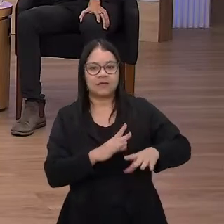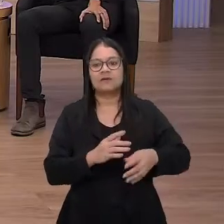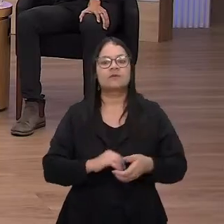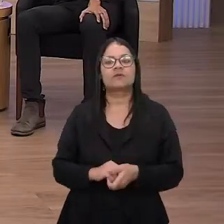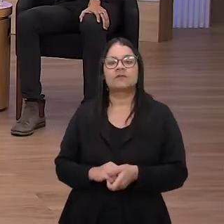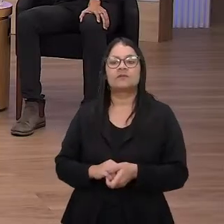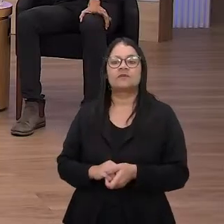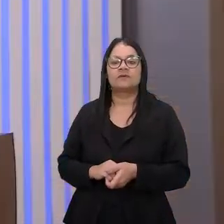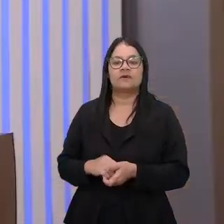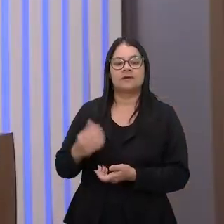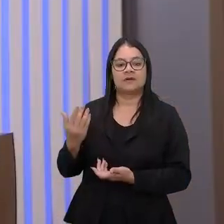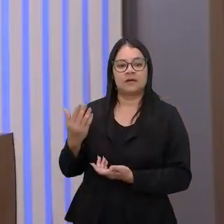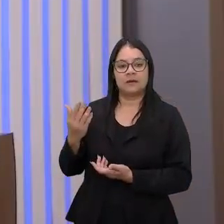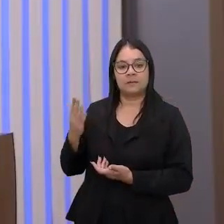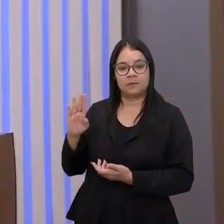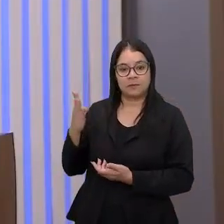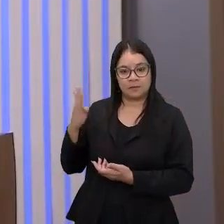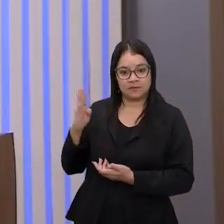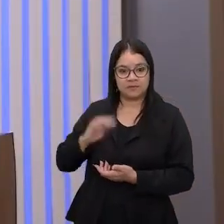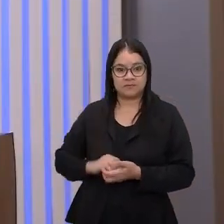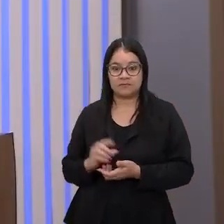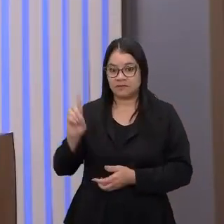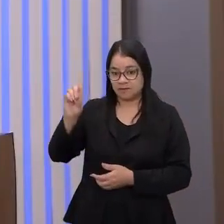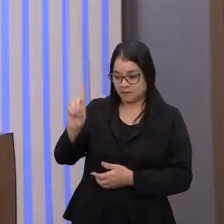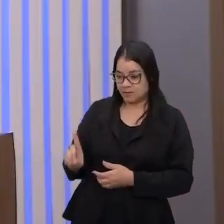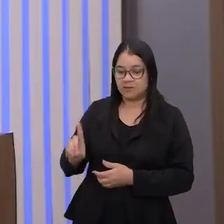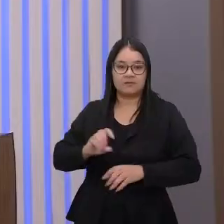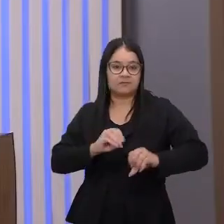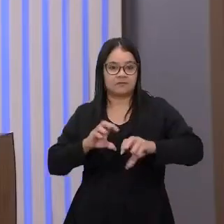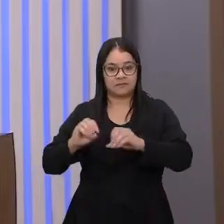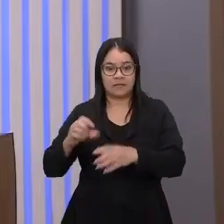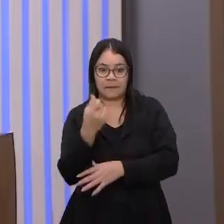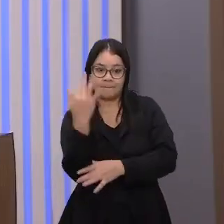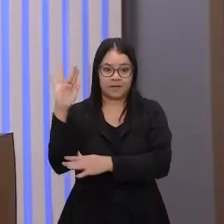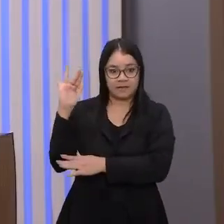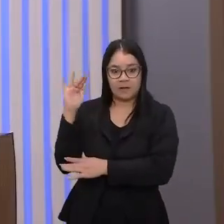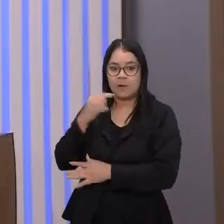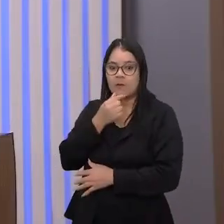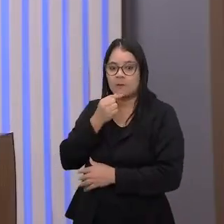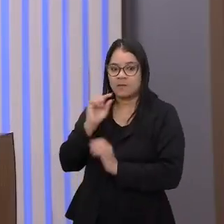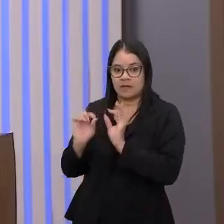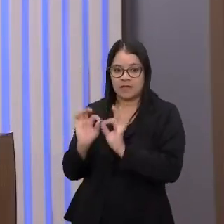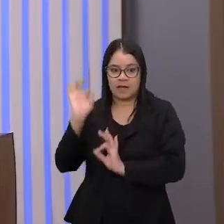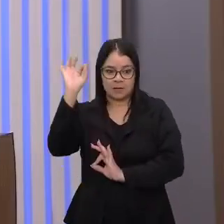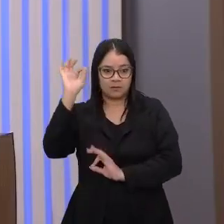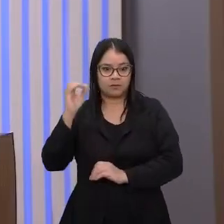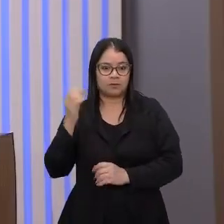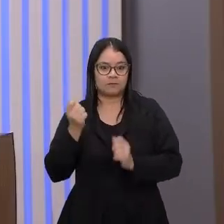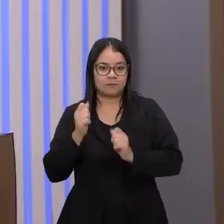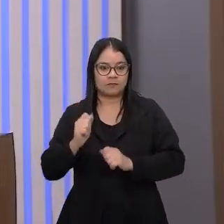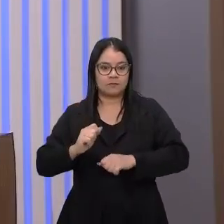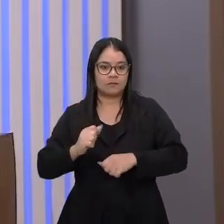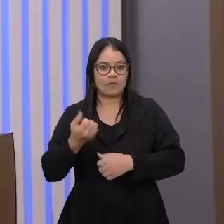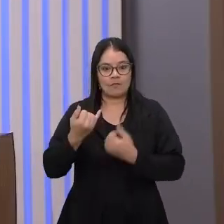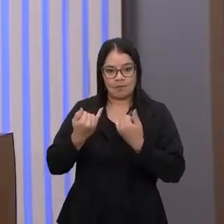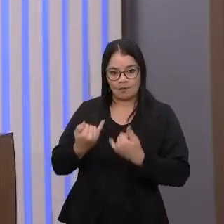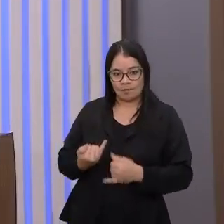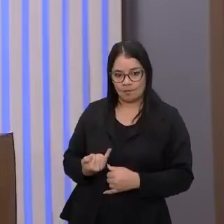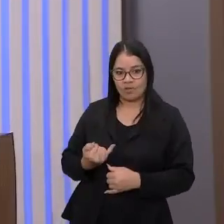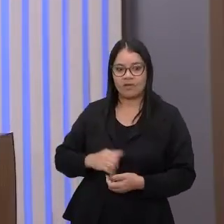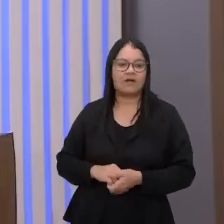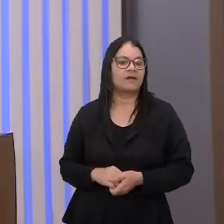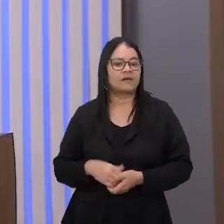Infraestrutura e Logística do Estado, integro a equipe da Diretoria de Educação Ambiental. Sou um homem alto, magro, pele morena,